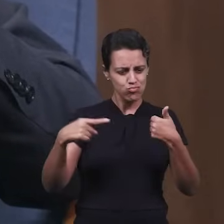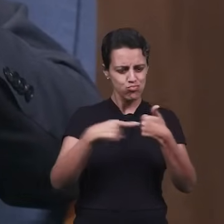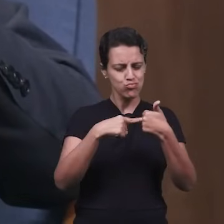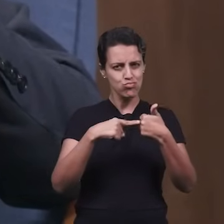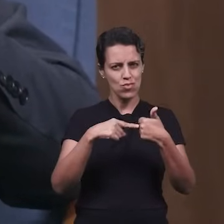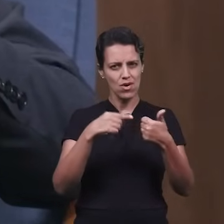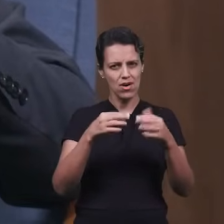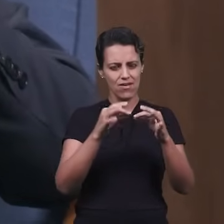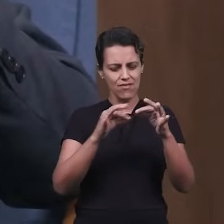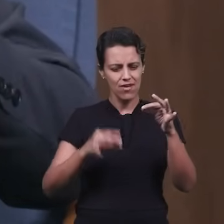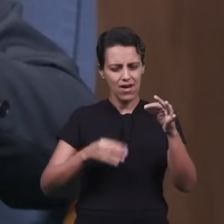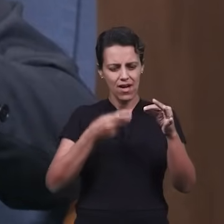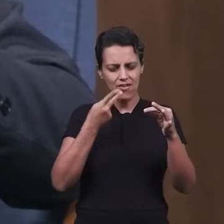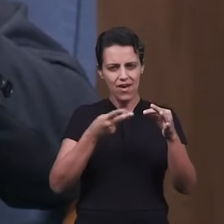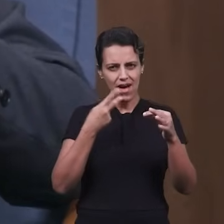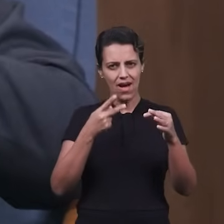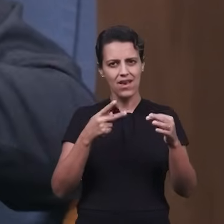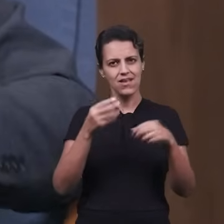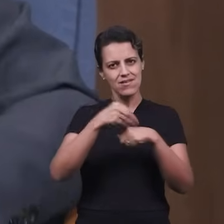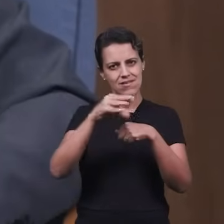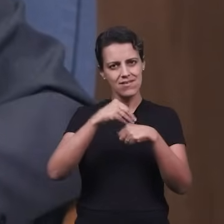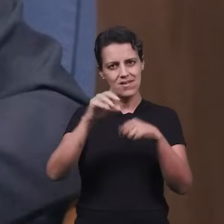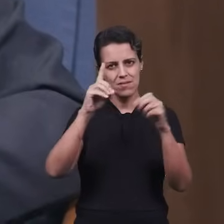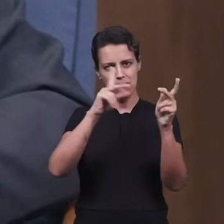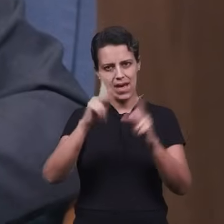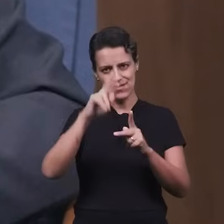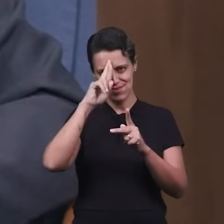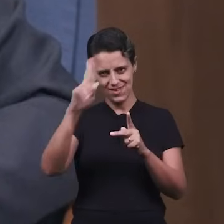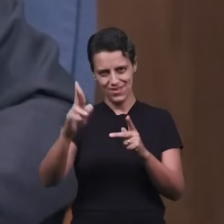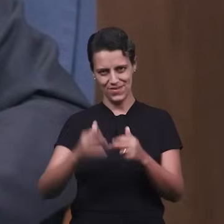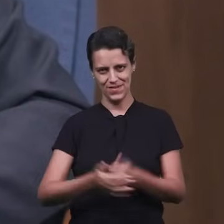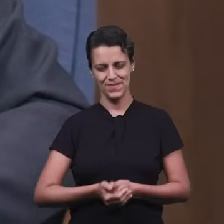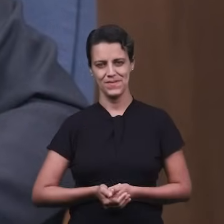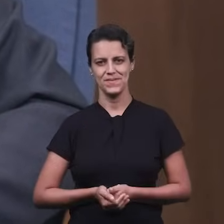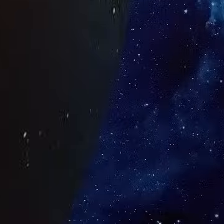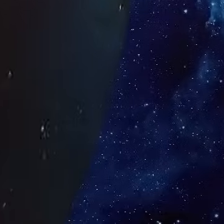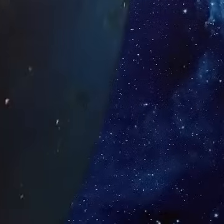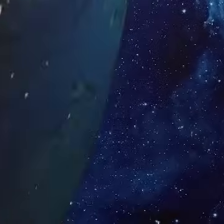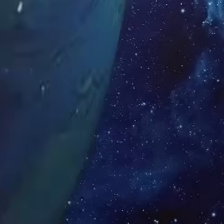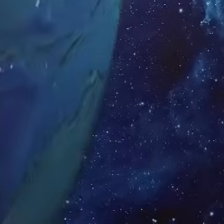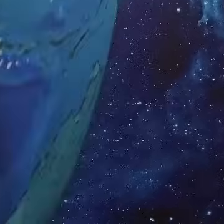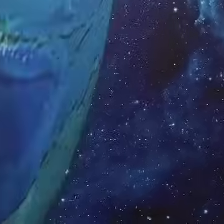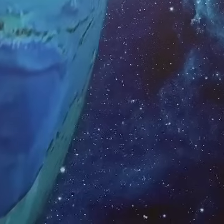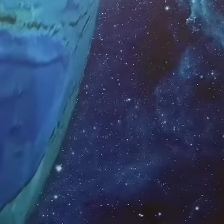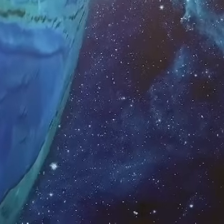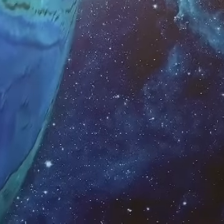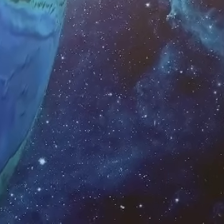está no YouTube. Curta, comente e compartilhe. Deus abençoe a todos. A paz do Senhor.